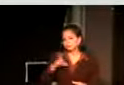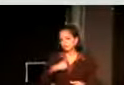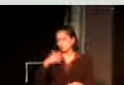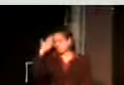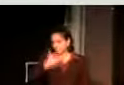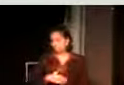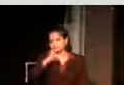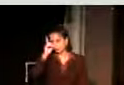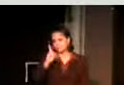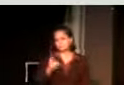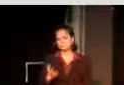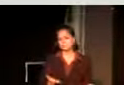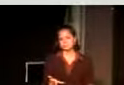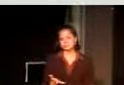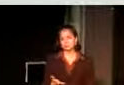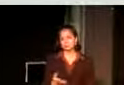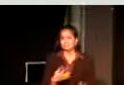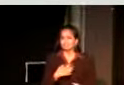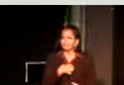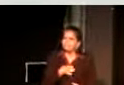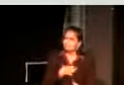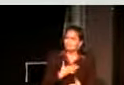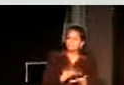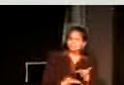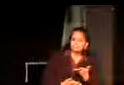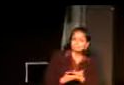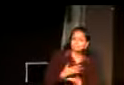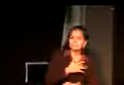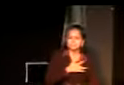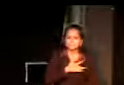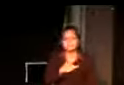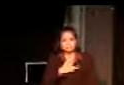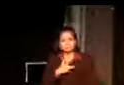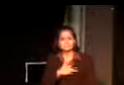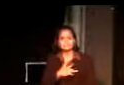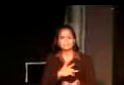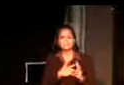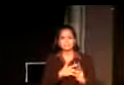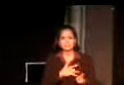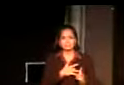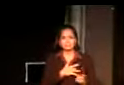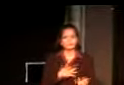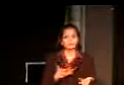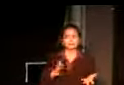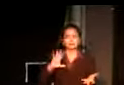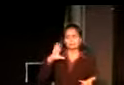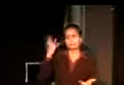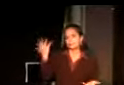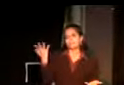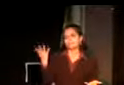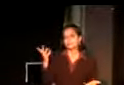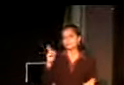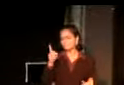esse atributo da sensibilização da misericórdia é algo imprescindível